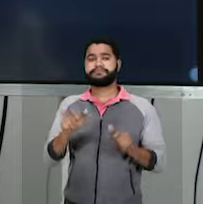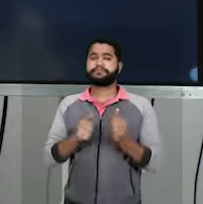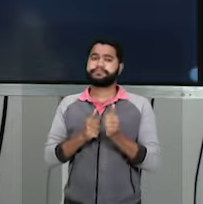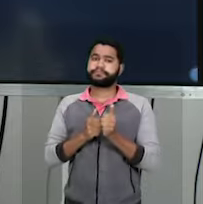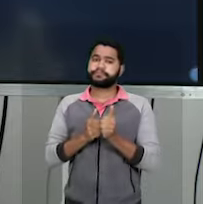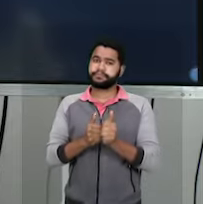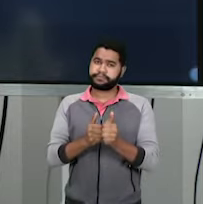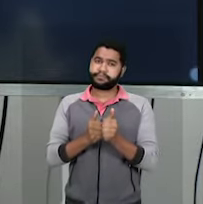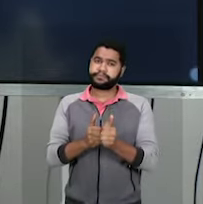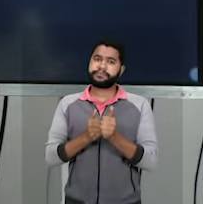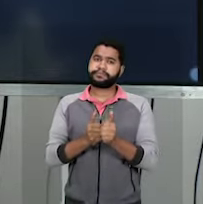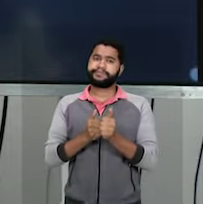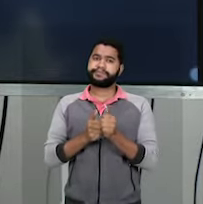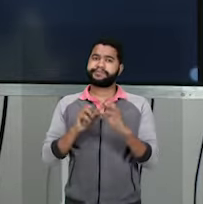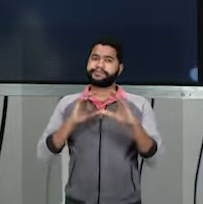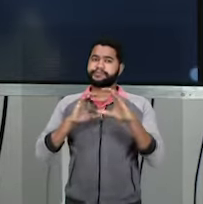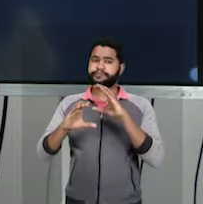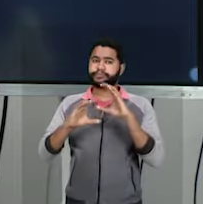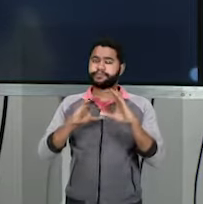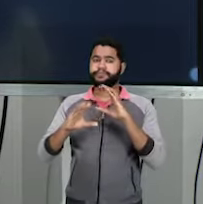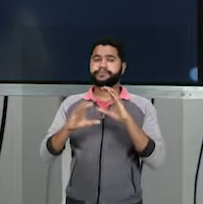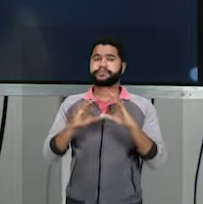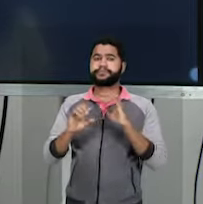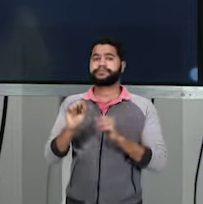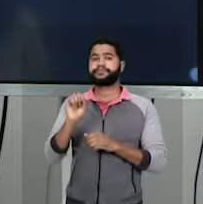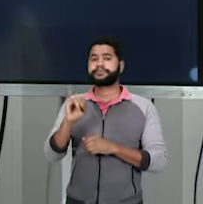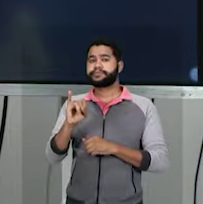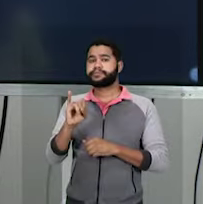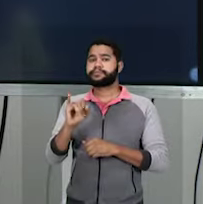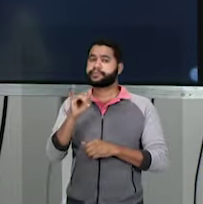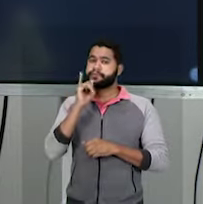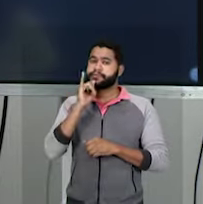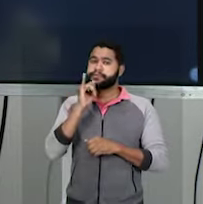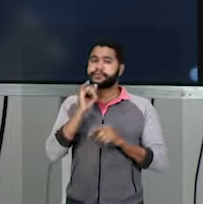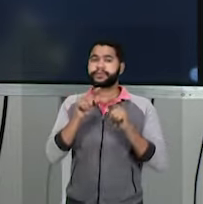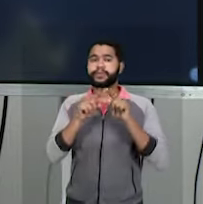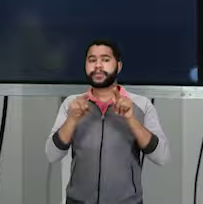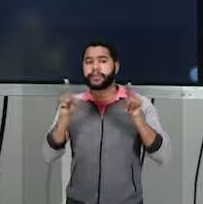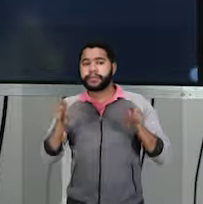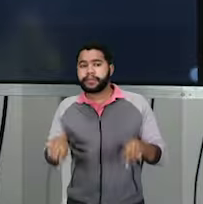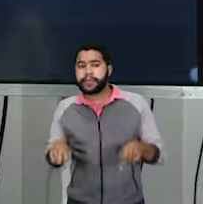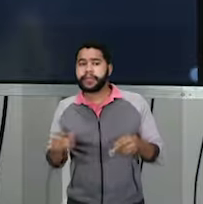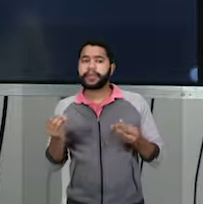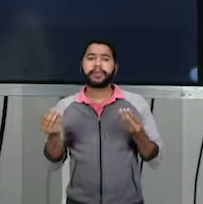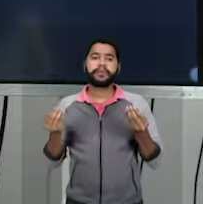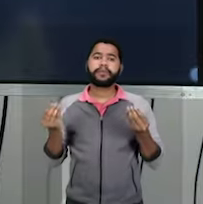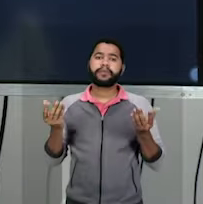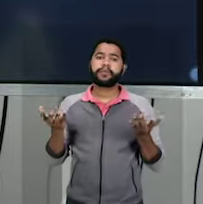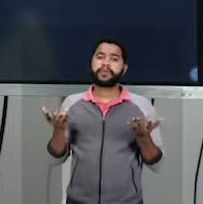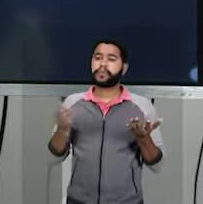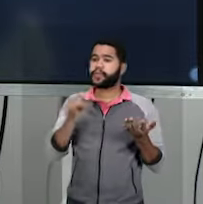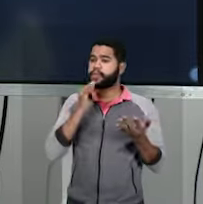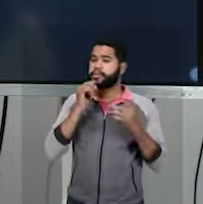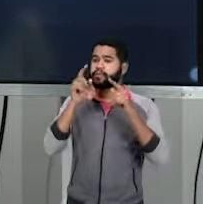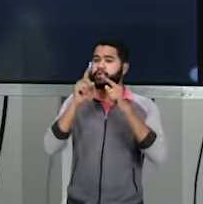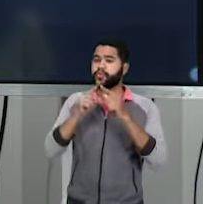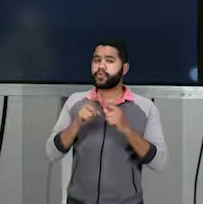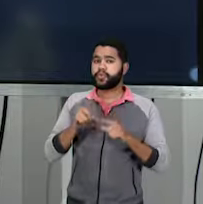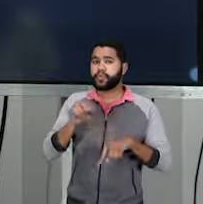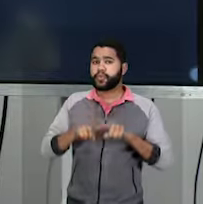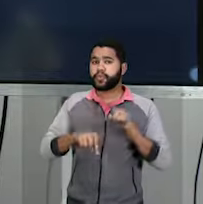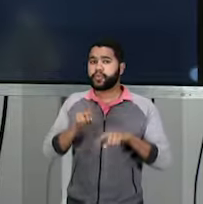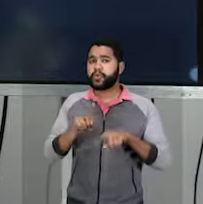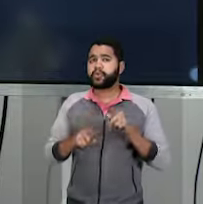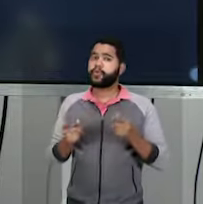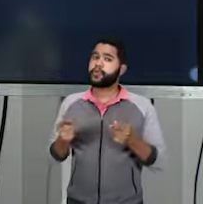acompanhar através dos meios de comunicação o Cadu Como está o mercado se aquele tipo de produto está